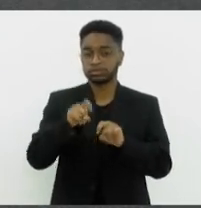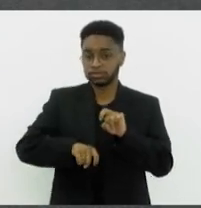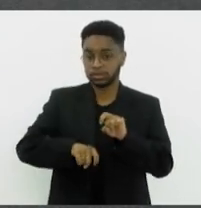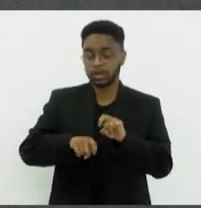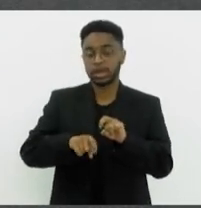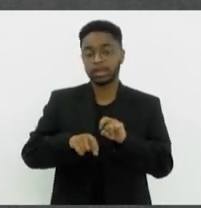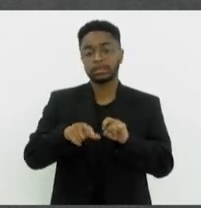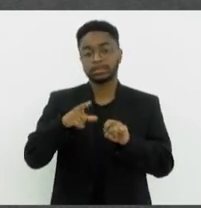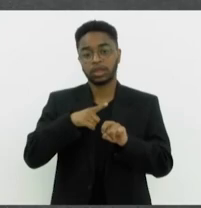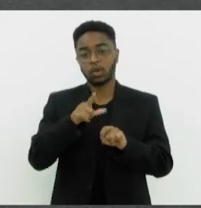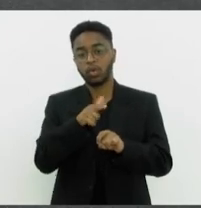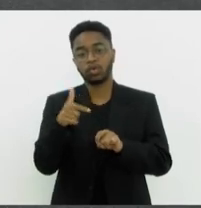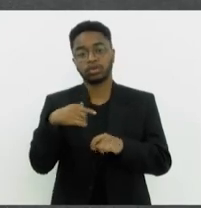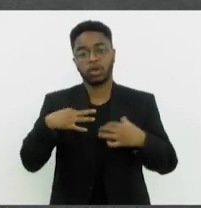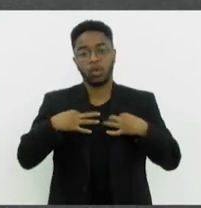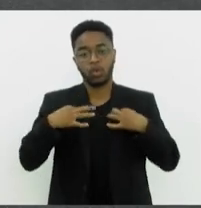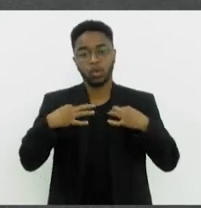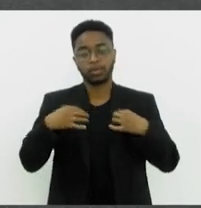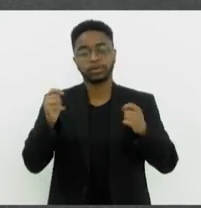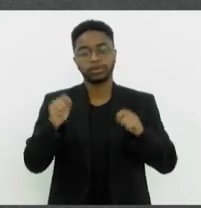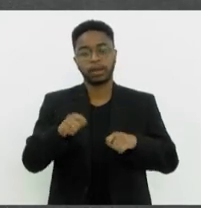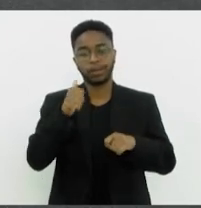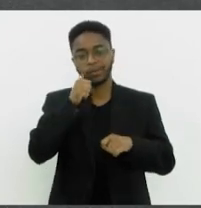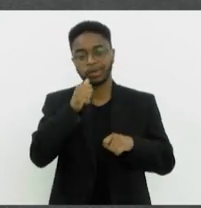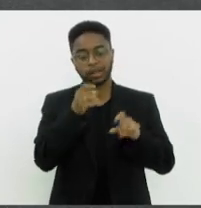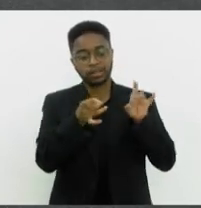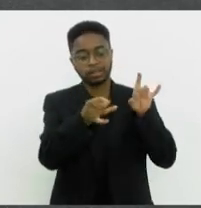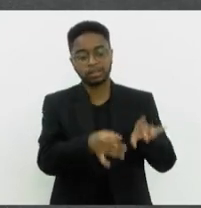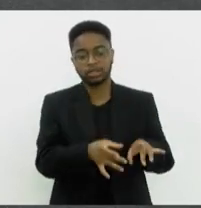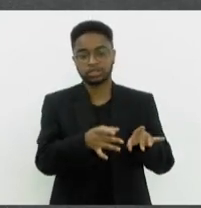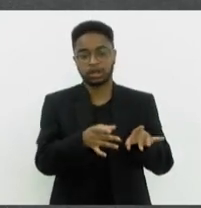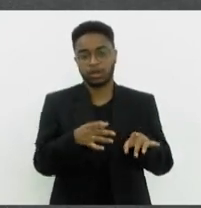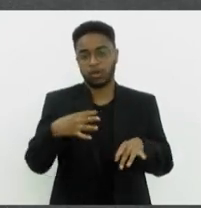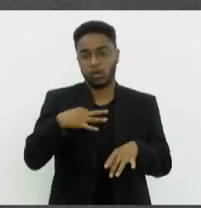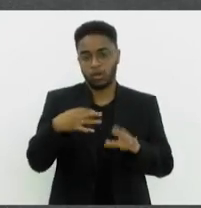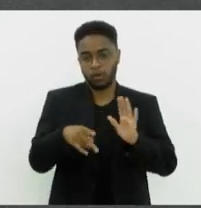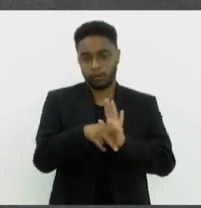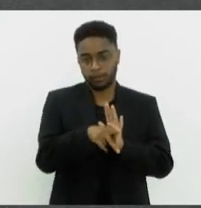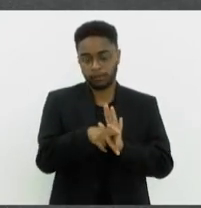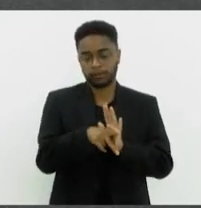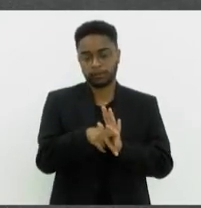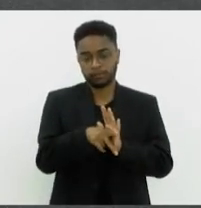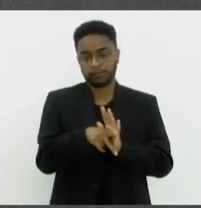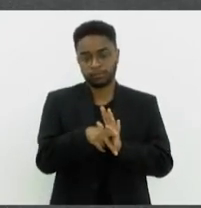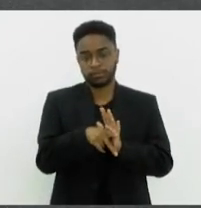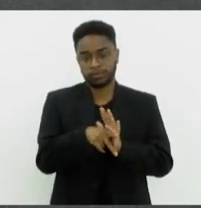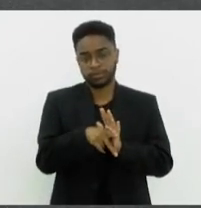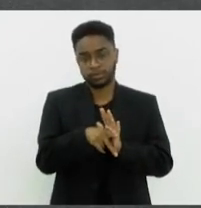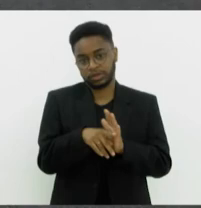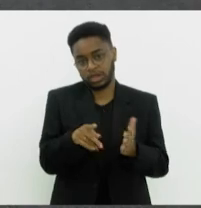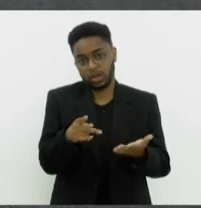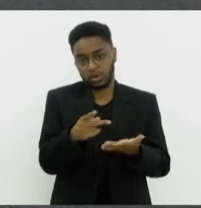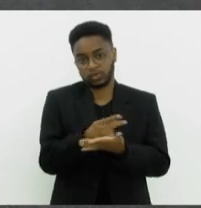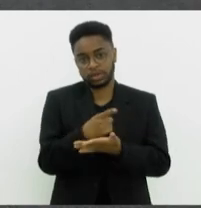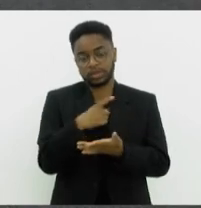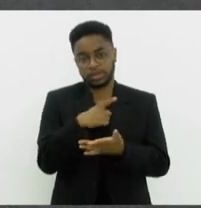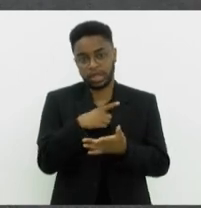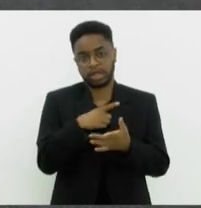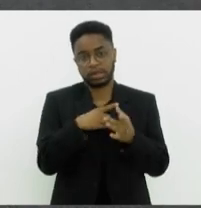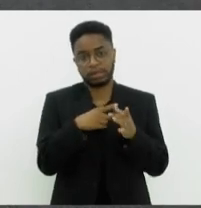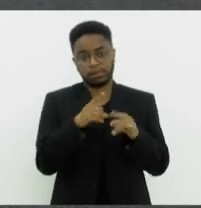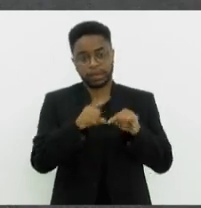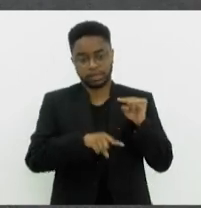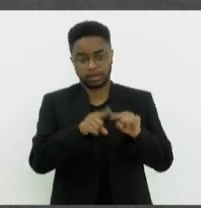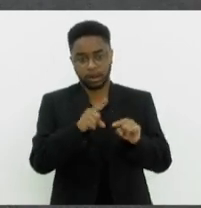uma muda de roupa para que essa mulher pudesse deixar a roupa em que ela, enfim, que contém os